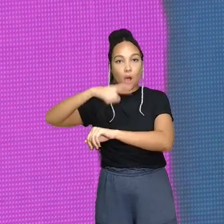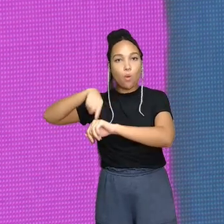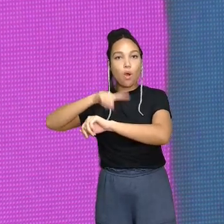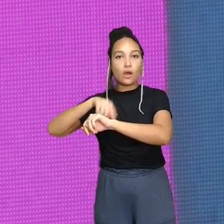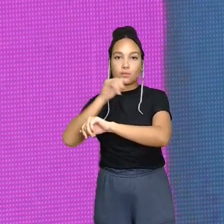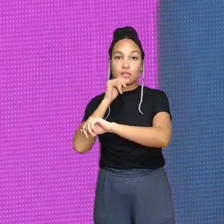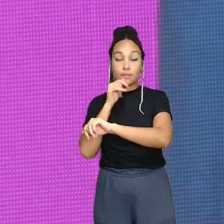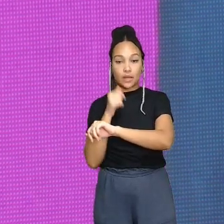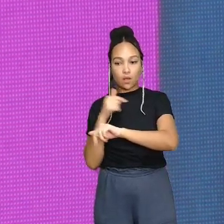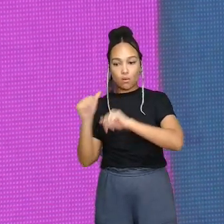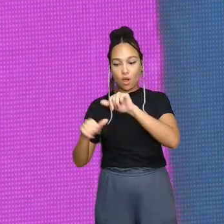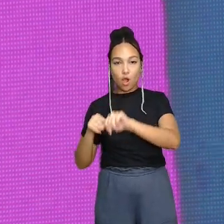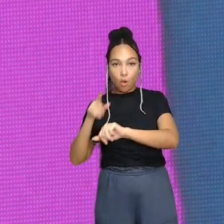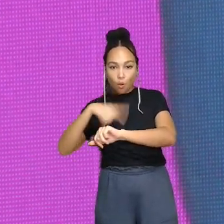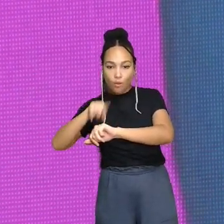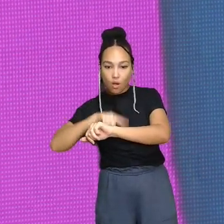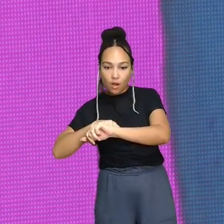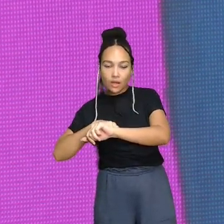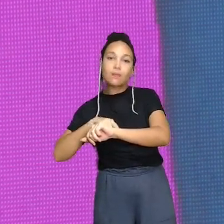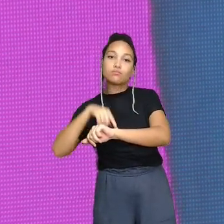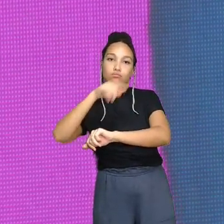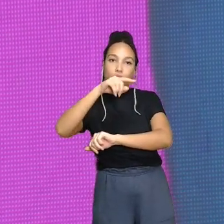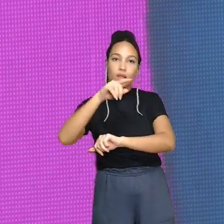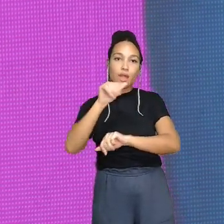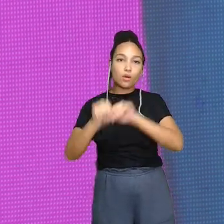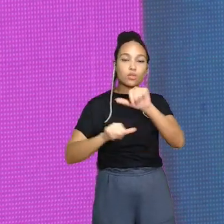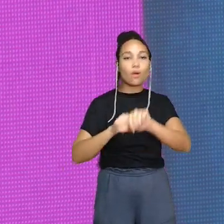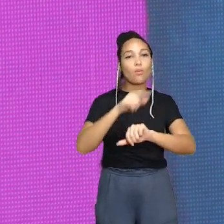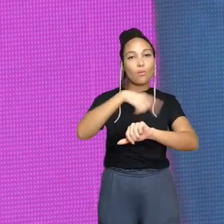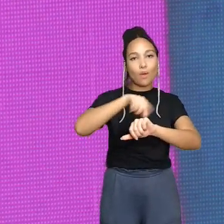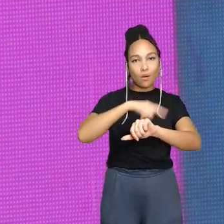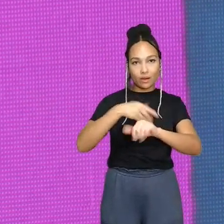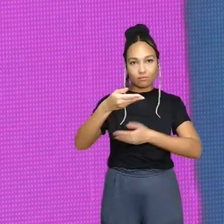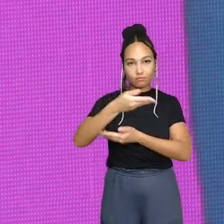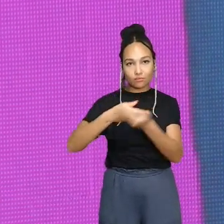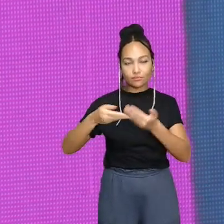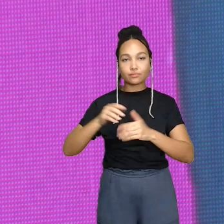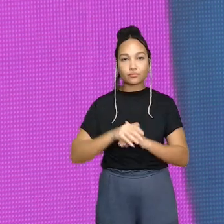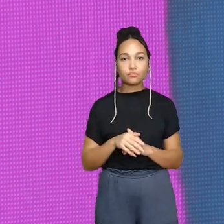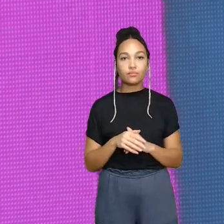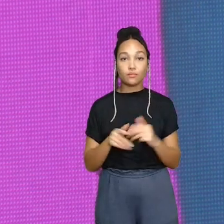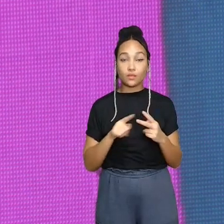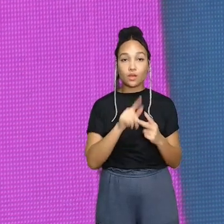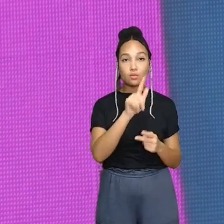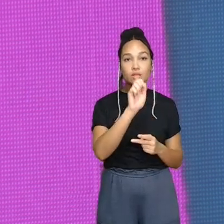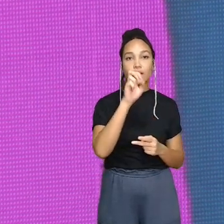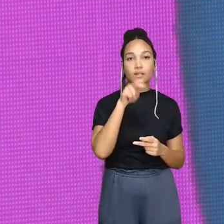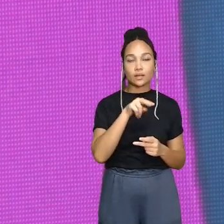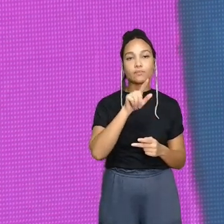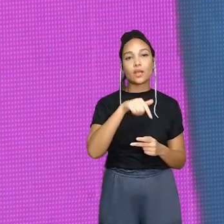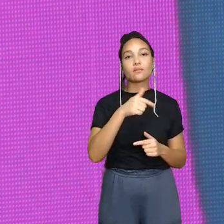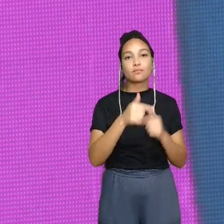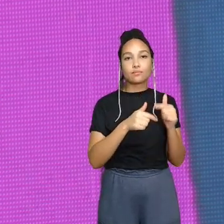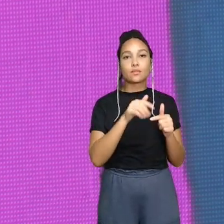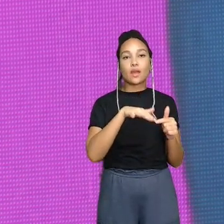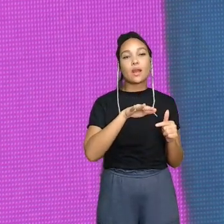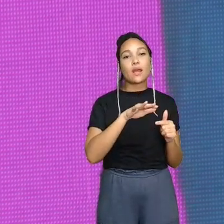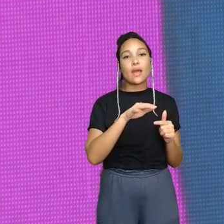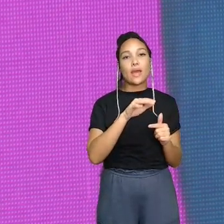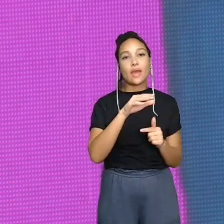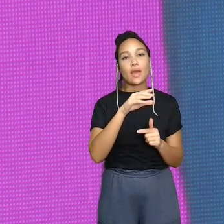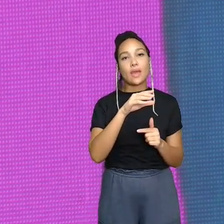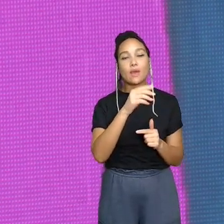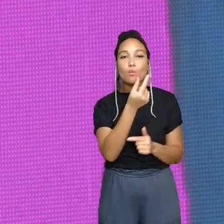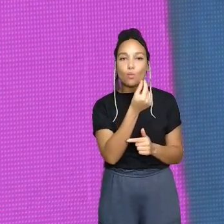hora por uma outra hora, né, 1 hora minha por 1 hora da outra pessoa. No caso do Jean, que está trabalhando com criptoarte, a unidade é